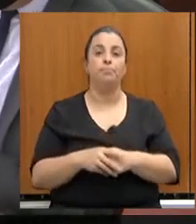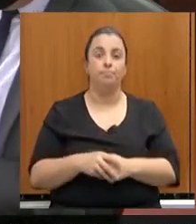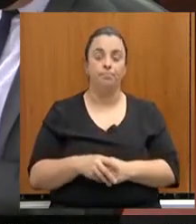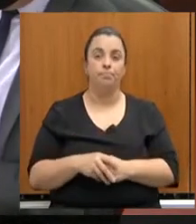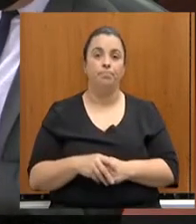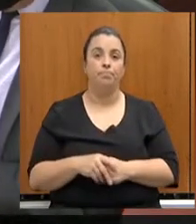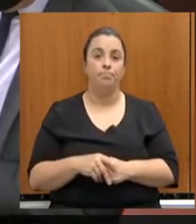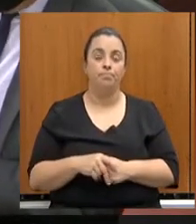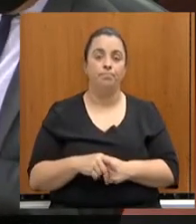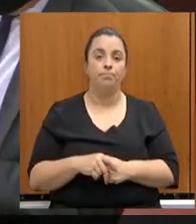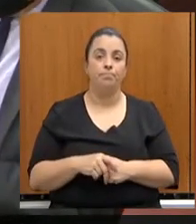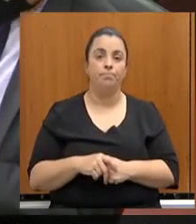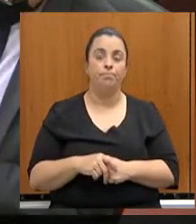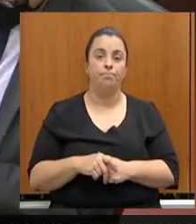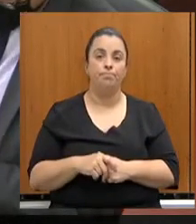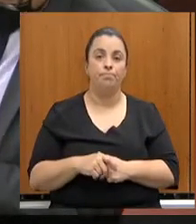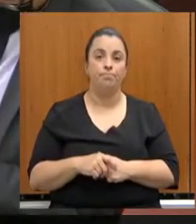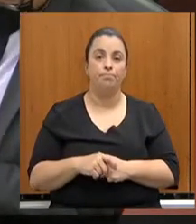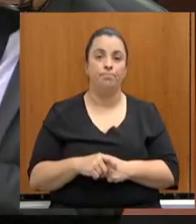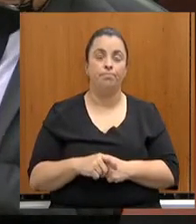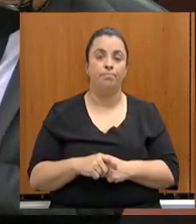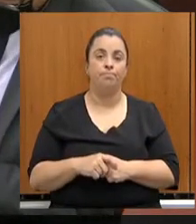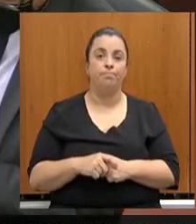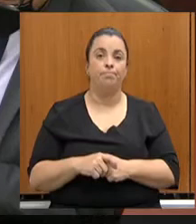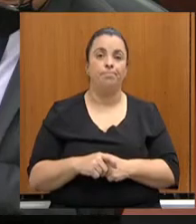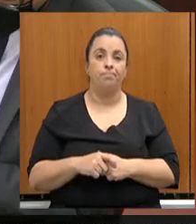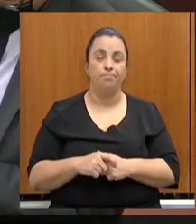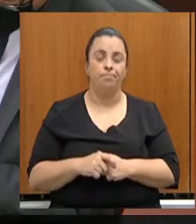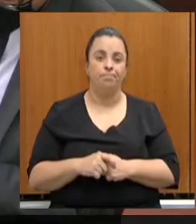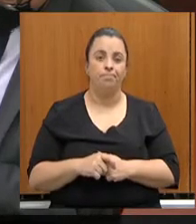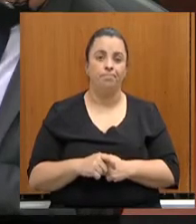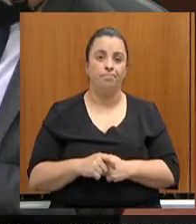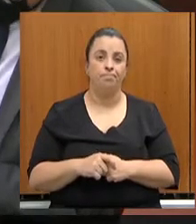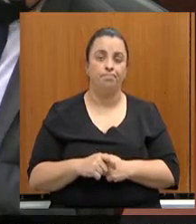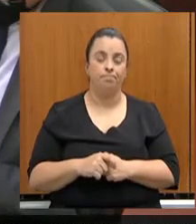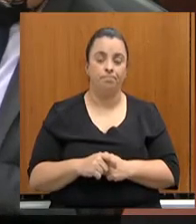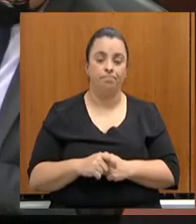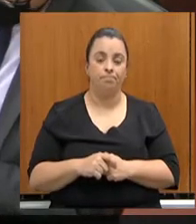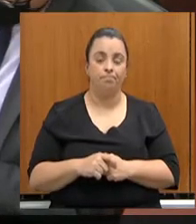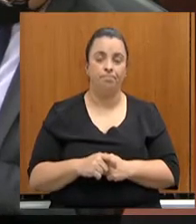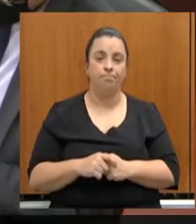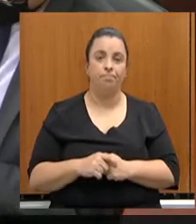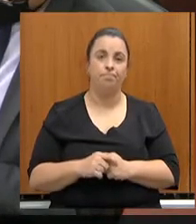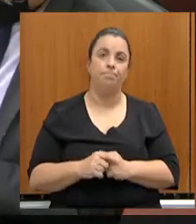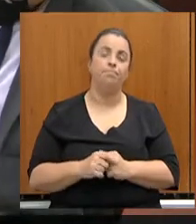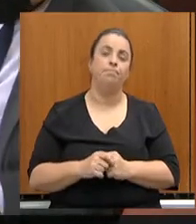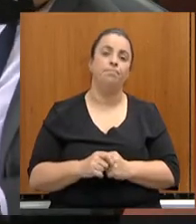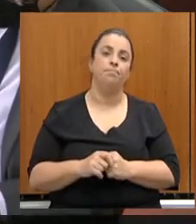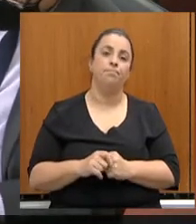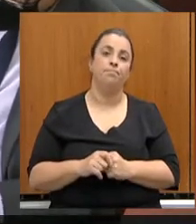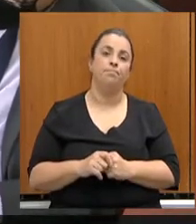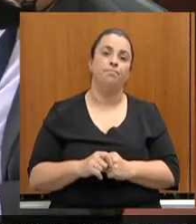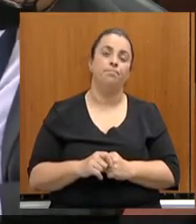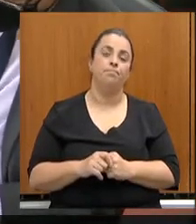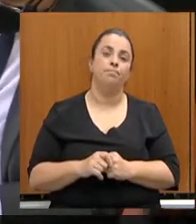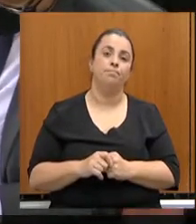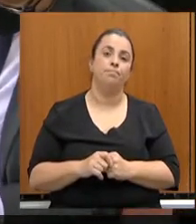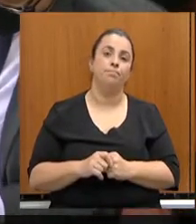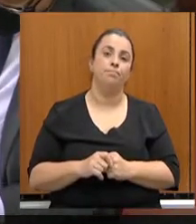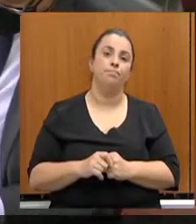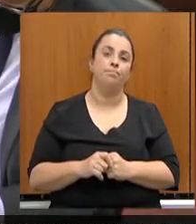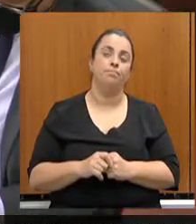Marília para usados três minutos e logo após mais dois minutos para considerações finais